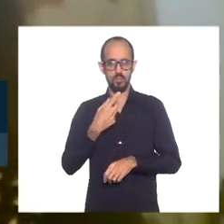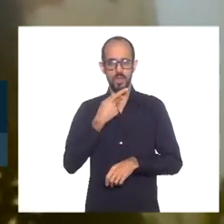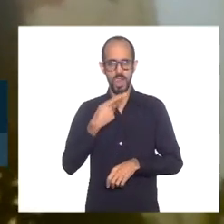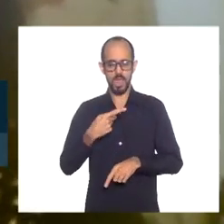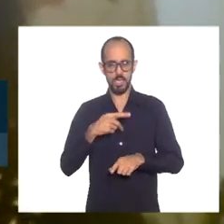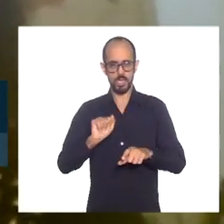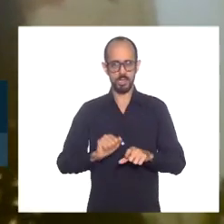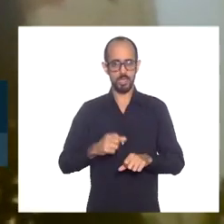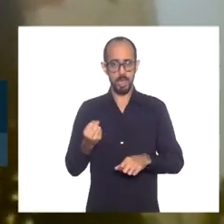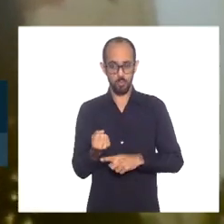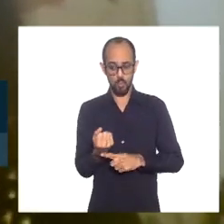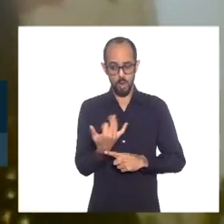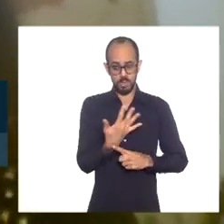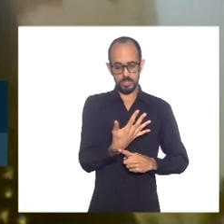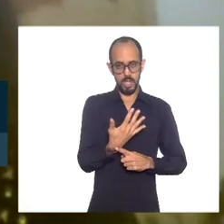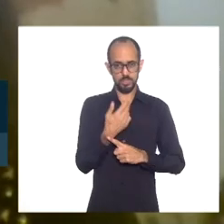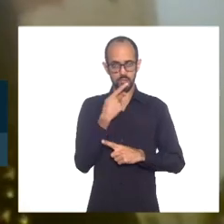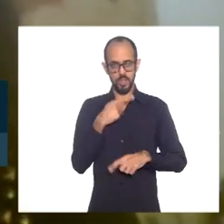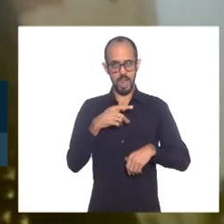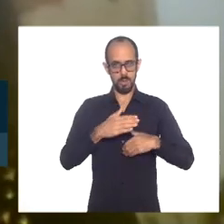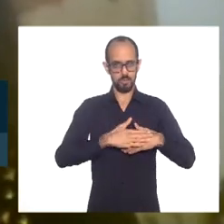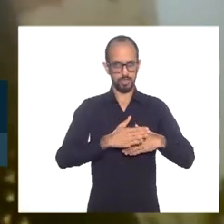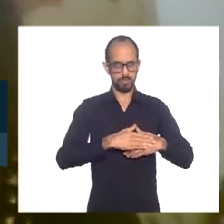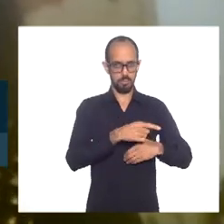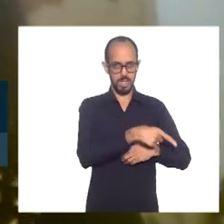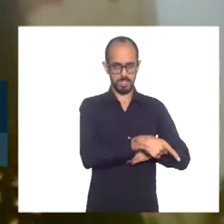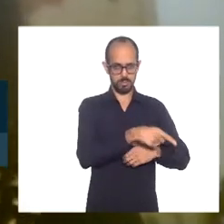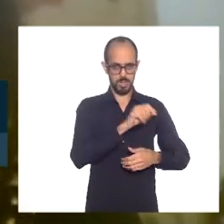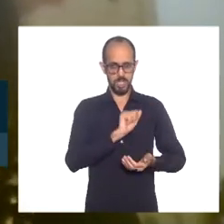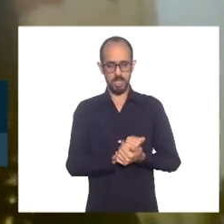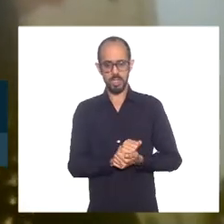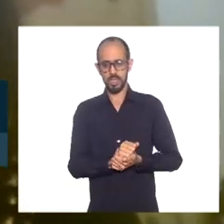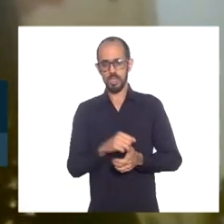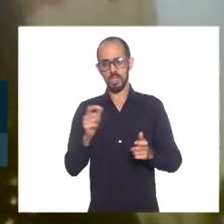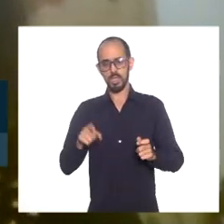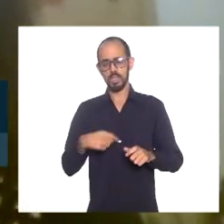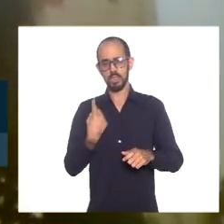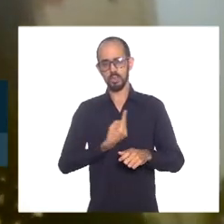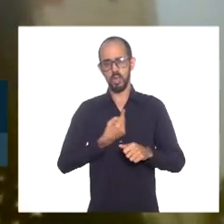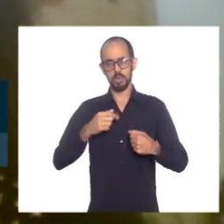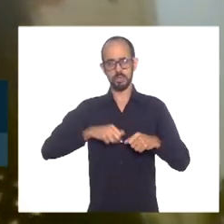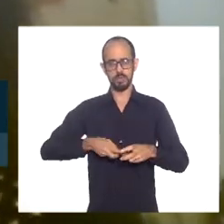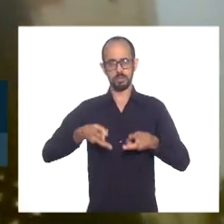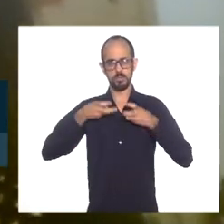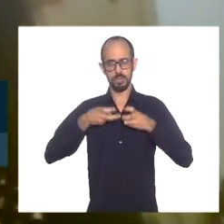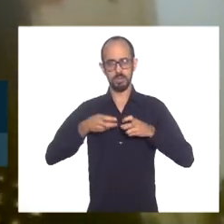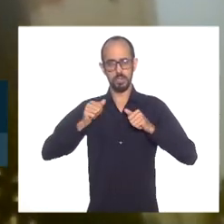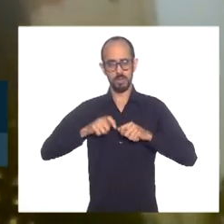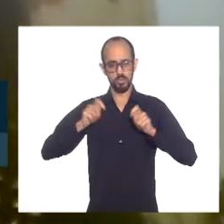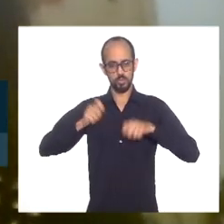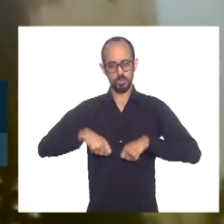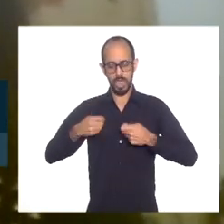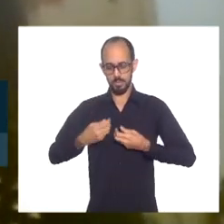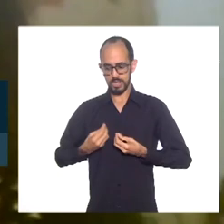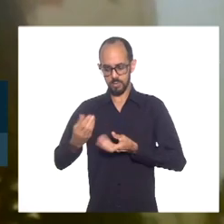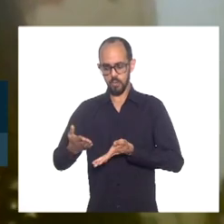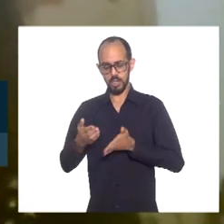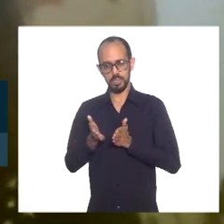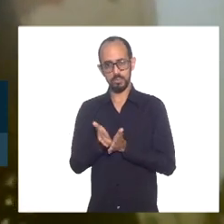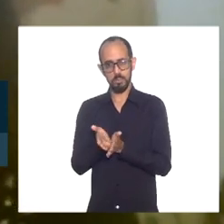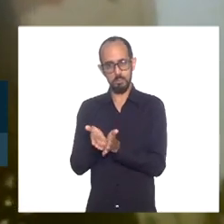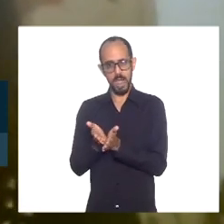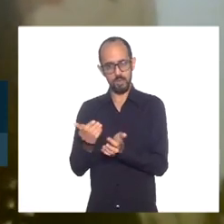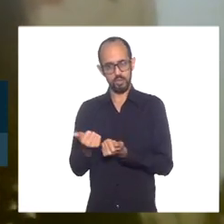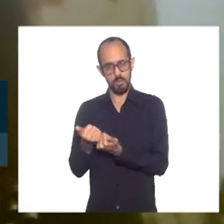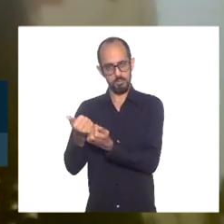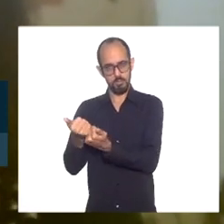quantidade fala por si, e não é razoável se pensar que não pode ser fornecido barco de apoio por uma indústria que já forneceu